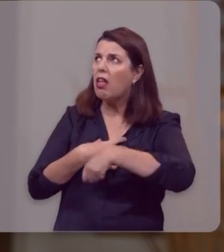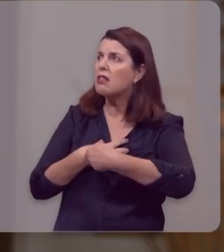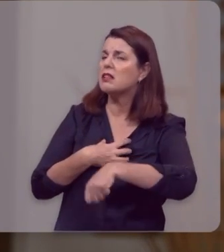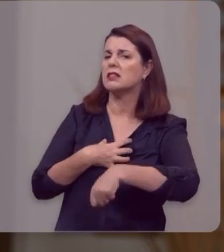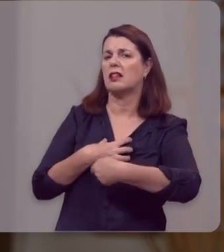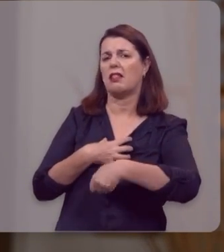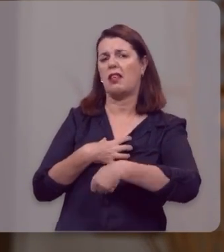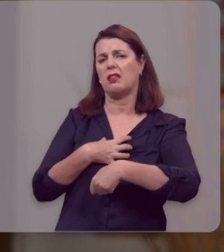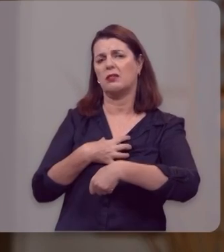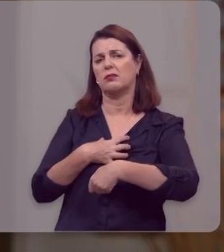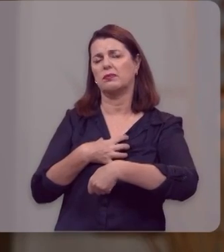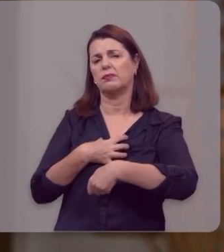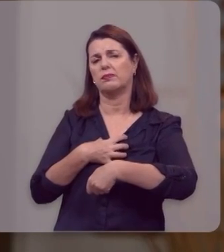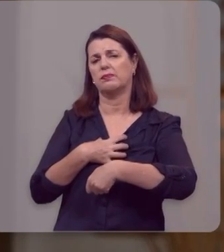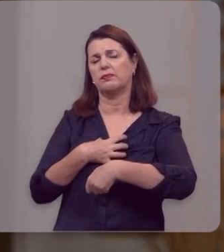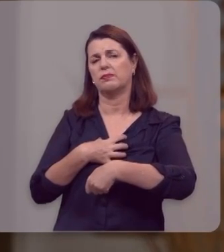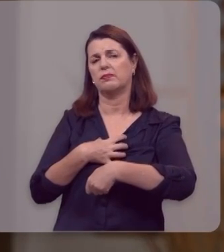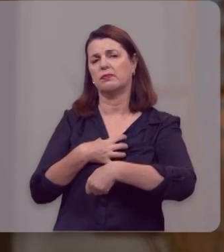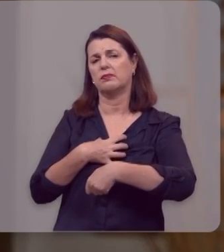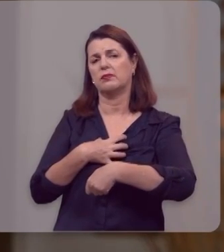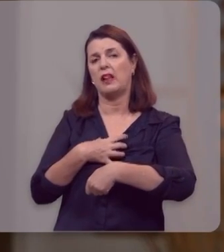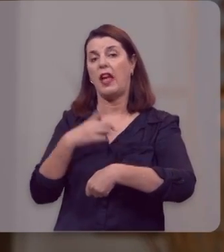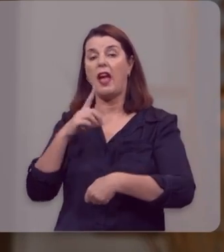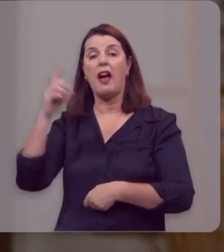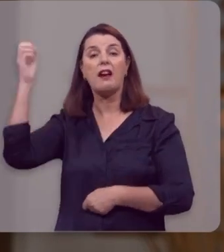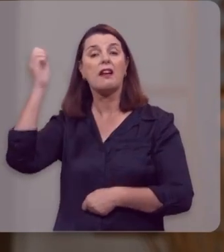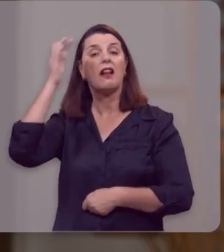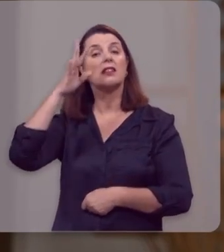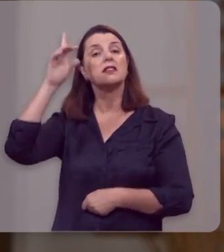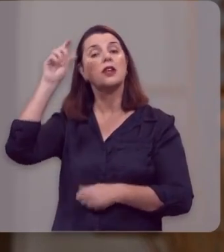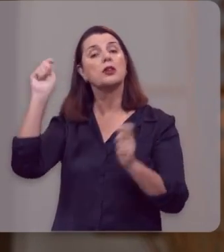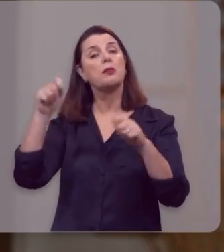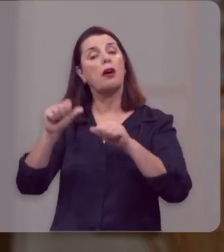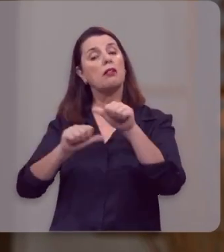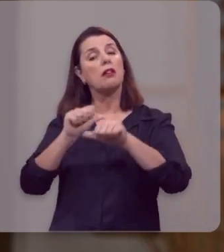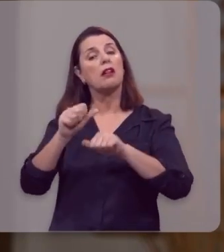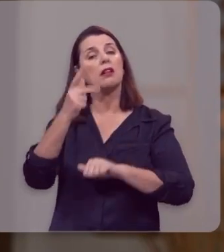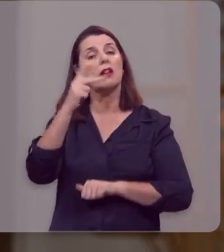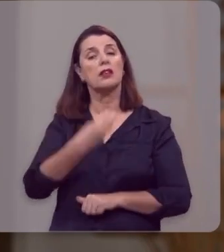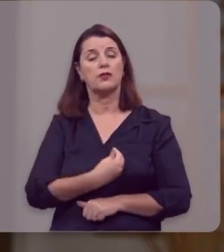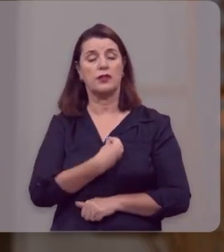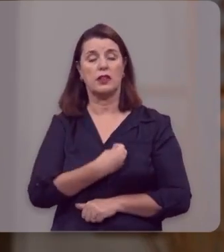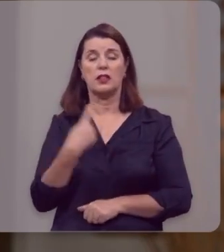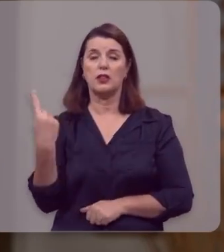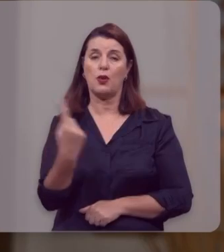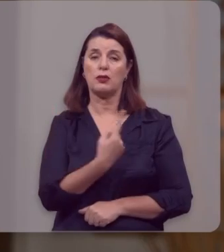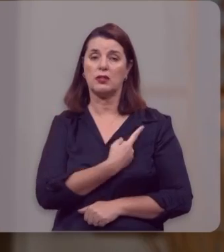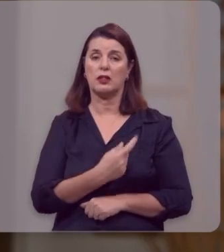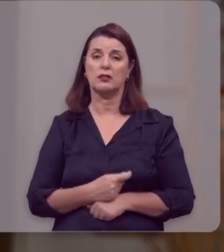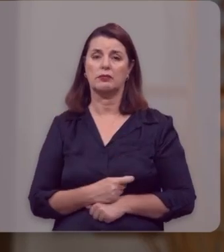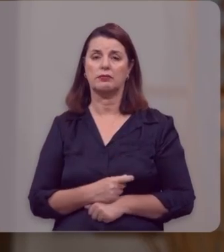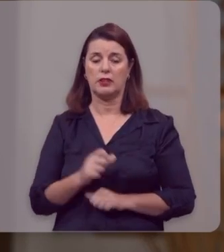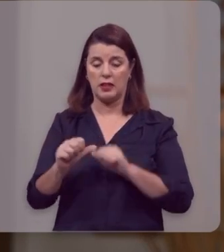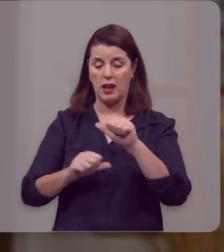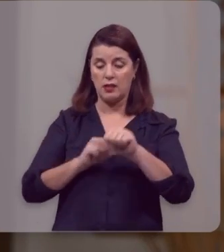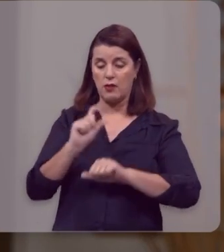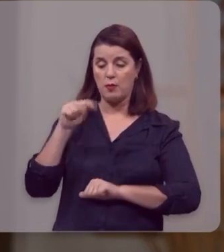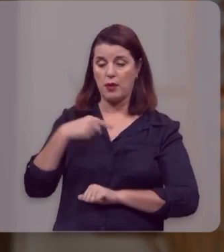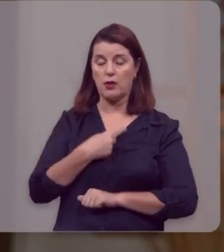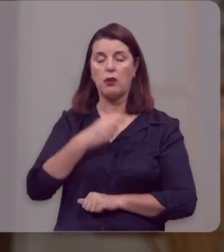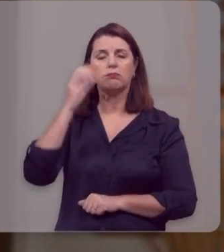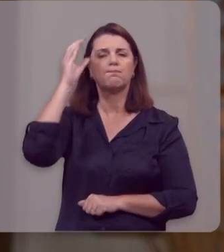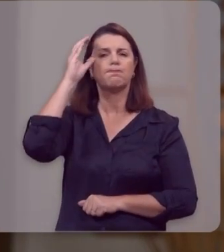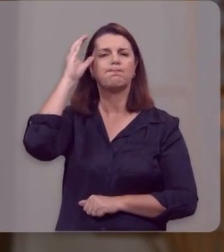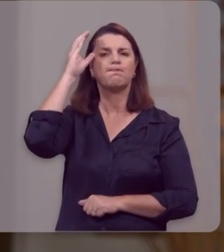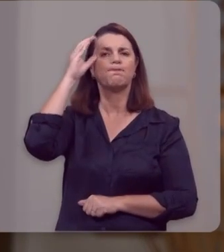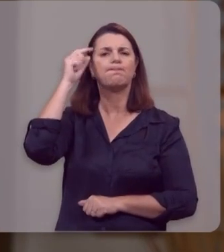necessitado. E é isso que a graça de Deus pode operar na sua, na minha, na nossa vida. É tornar-nos